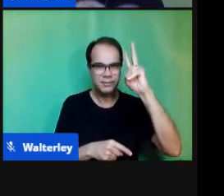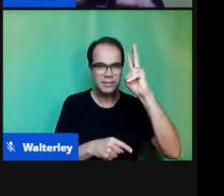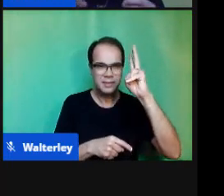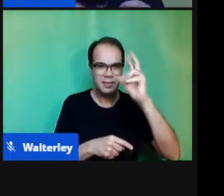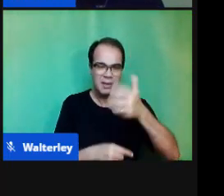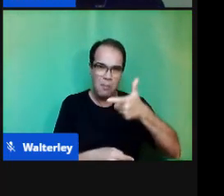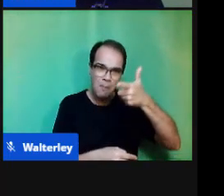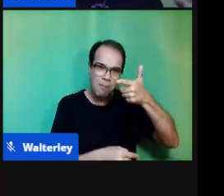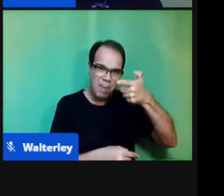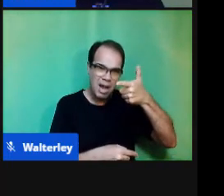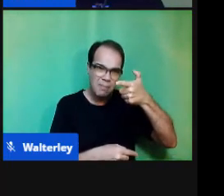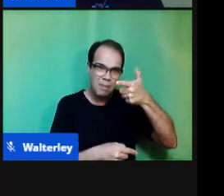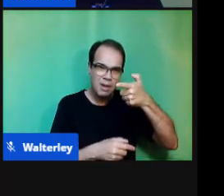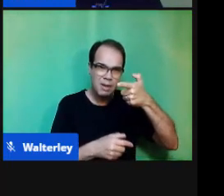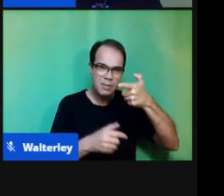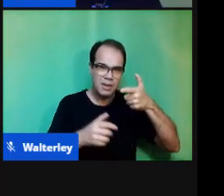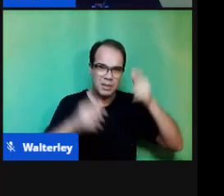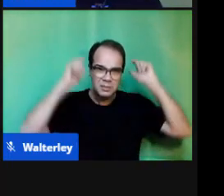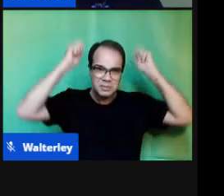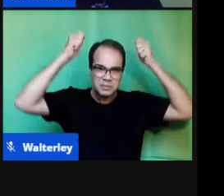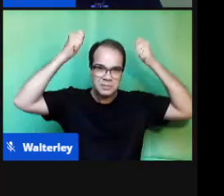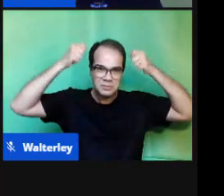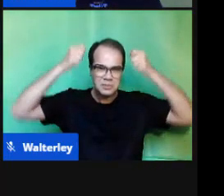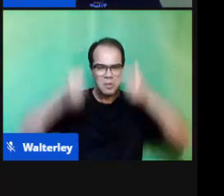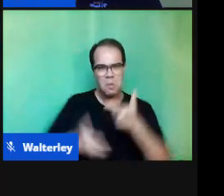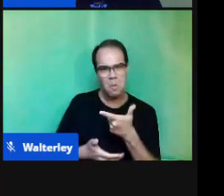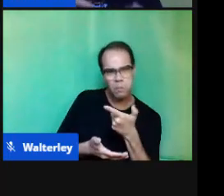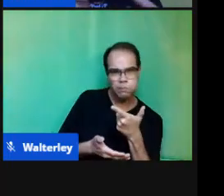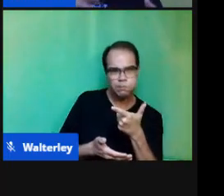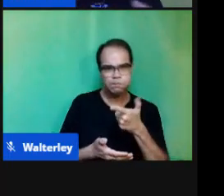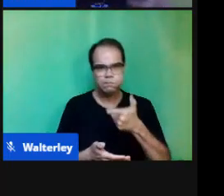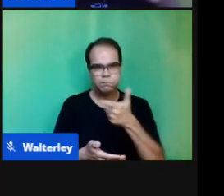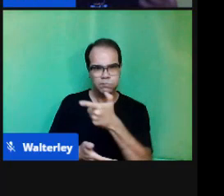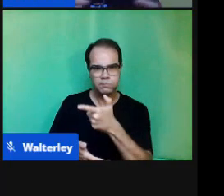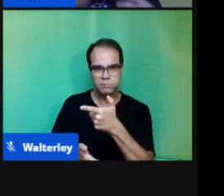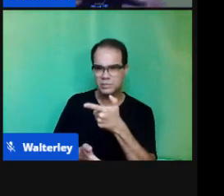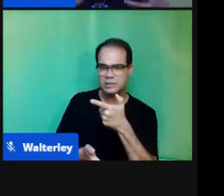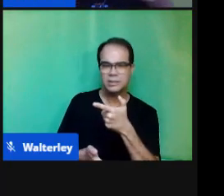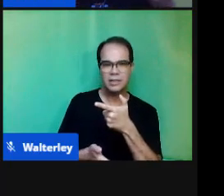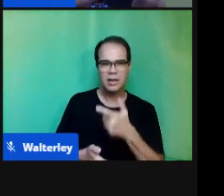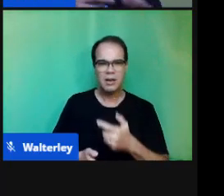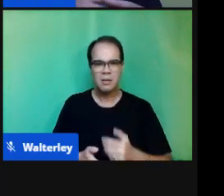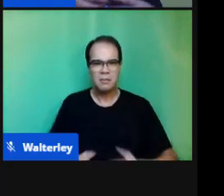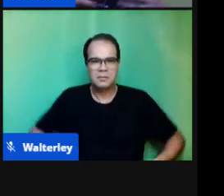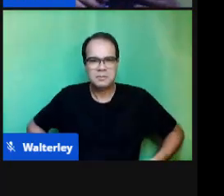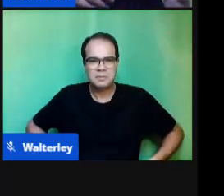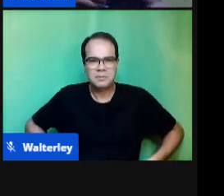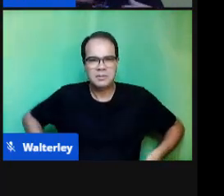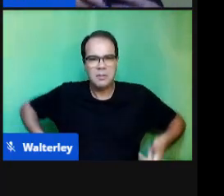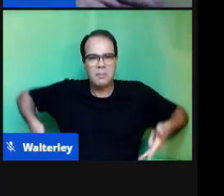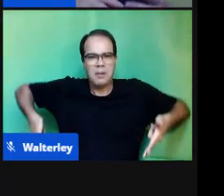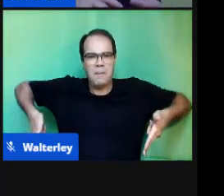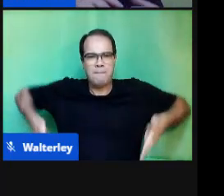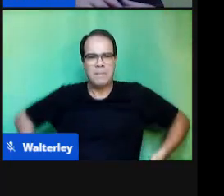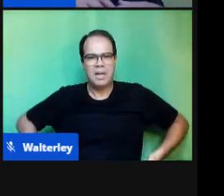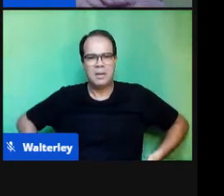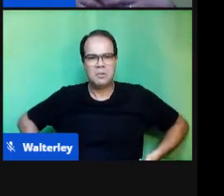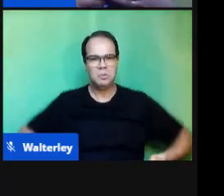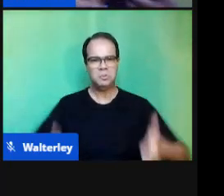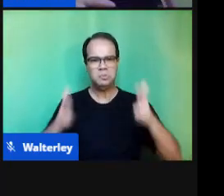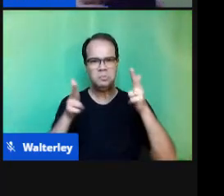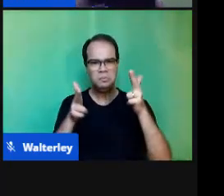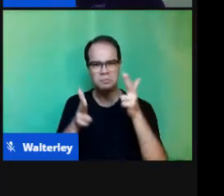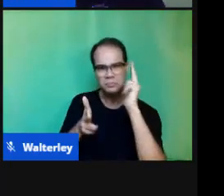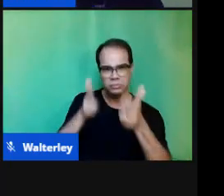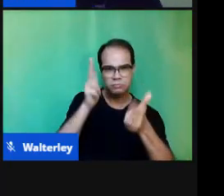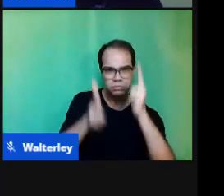elementos da nossa cultura. Quem é sul-mato-grossense sabe que a gente sempre viveu uma espécie de bang-bang. A gente é